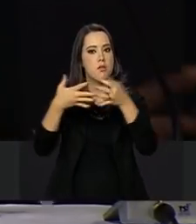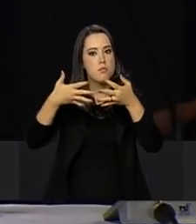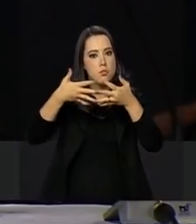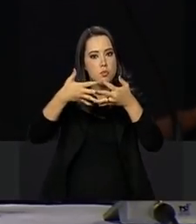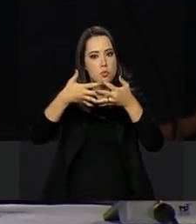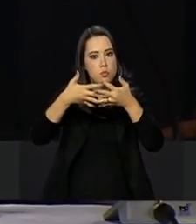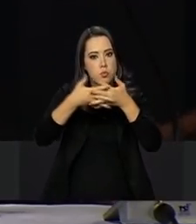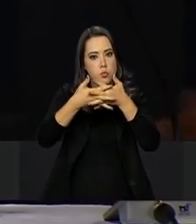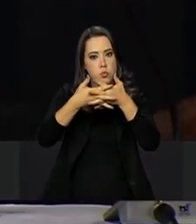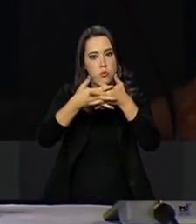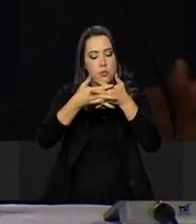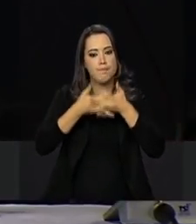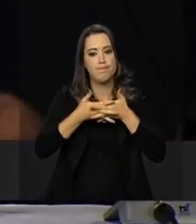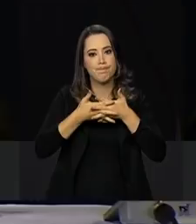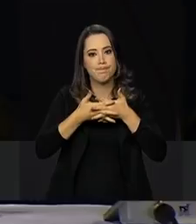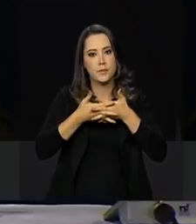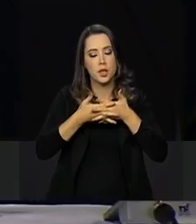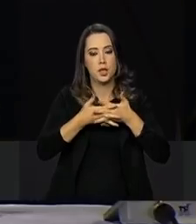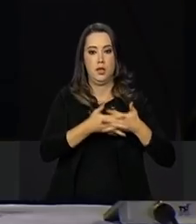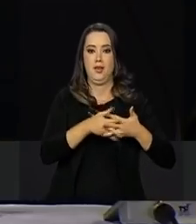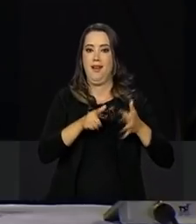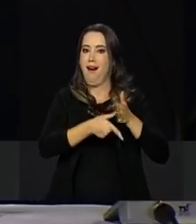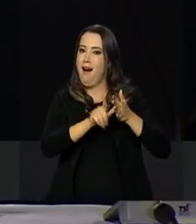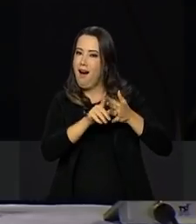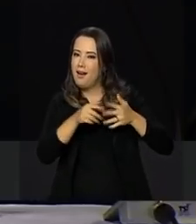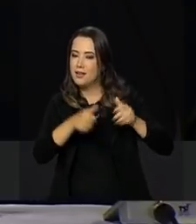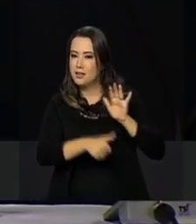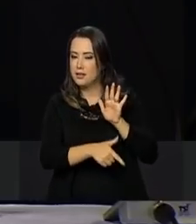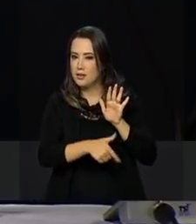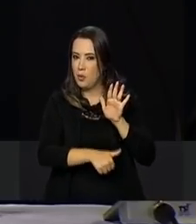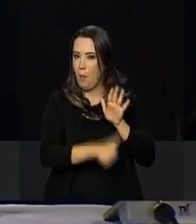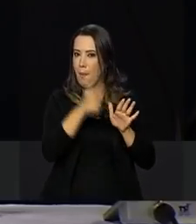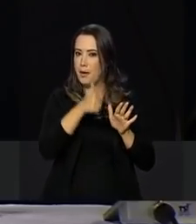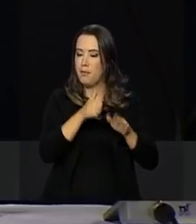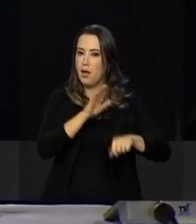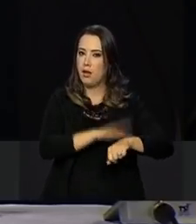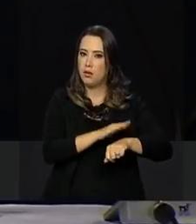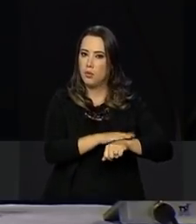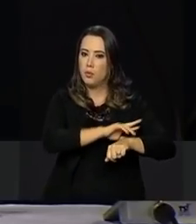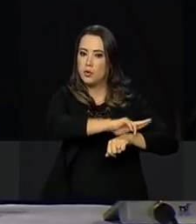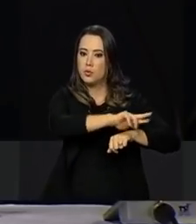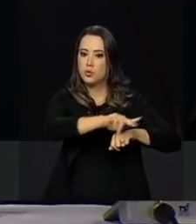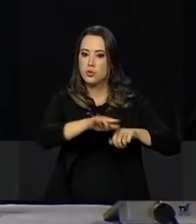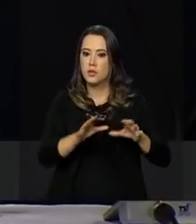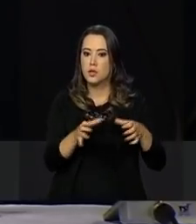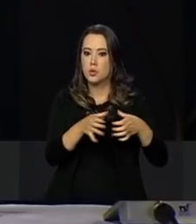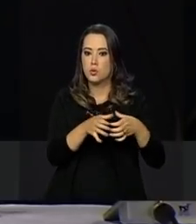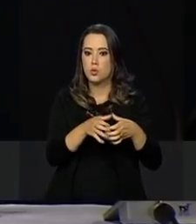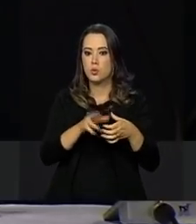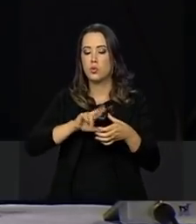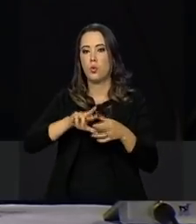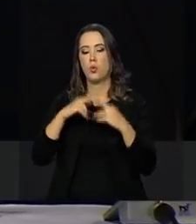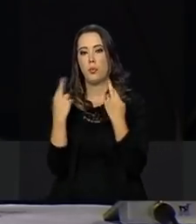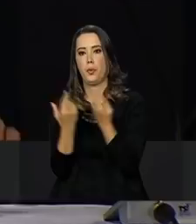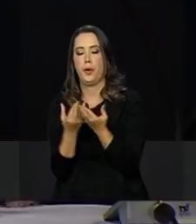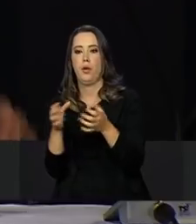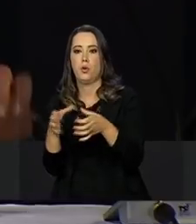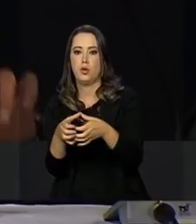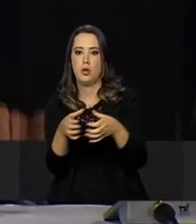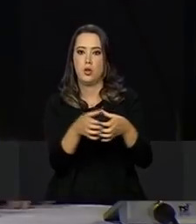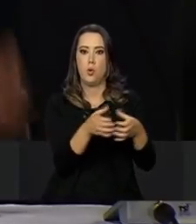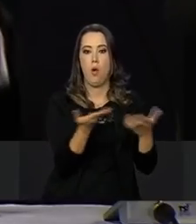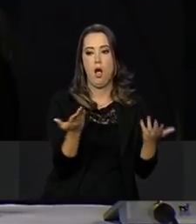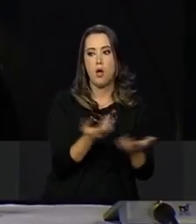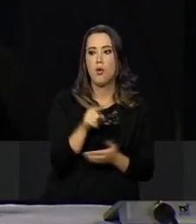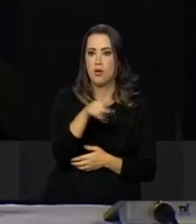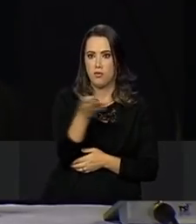vez, houve um primeiro momento que você também reuniu vários setores. E hoje você reúne os estados,